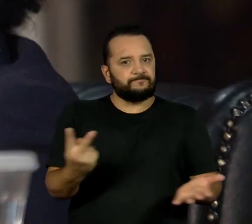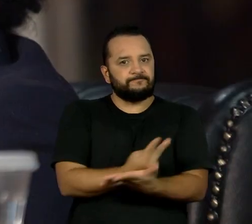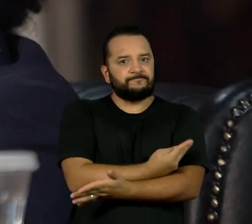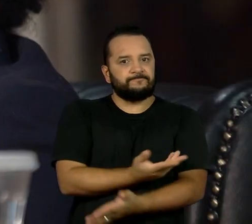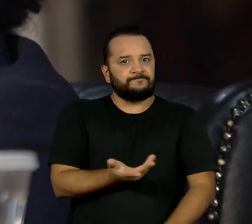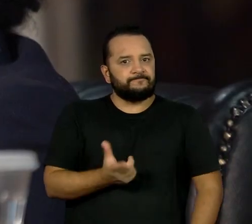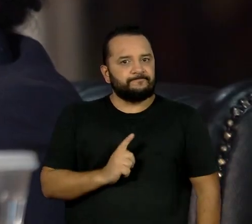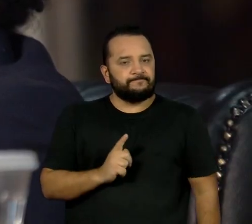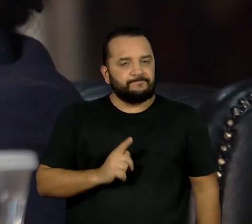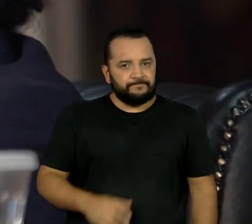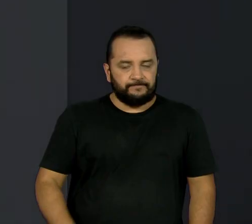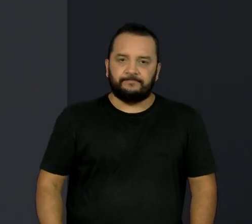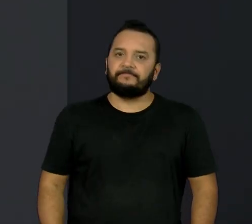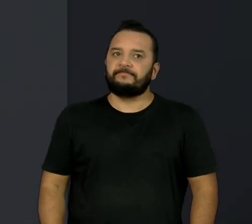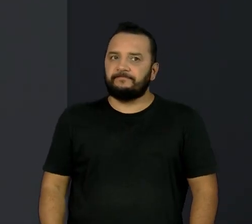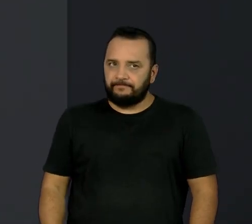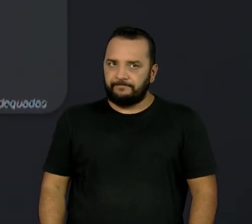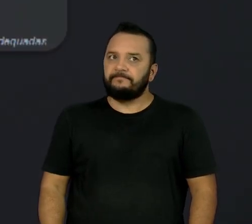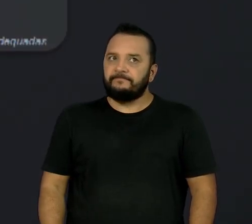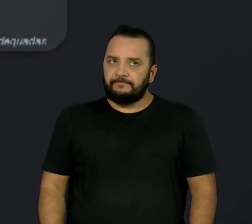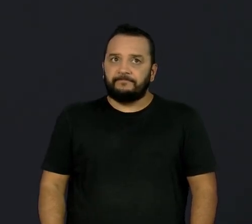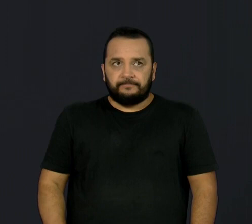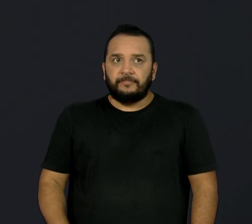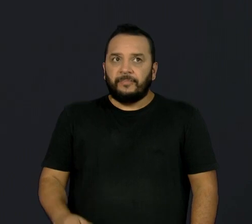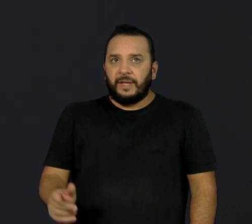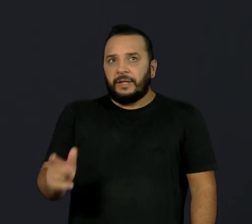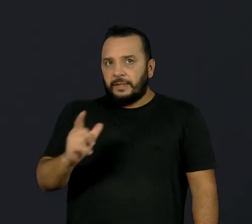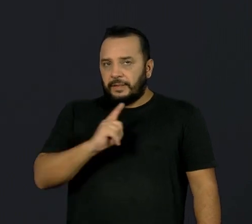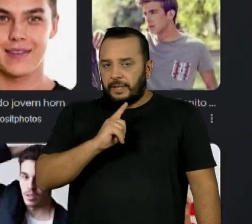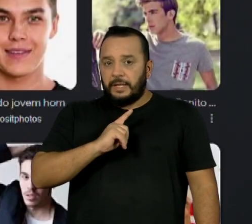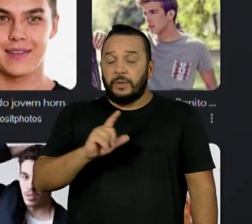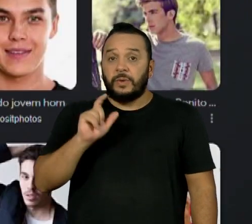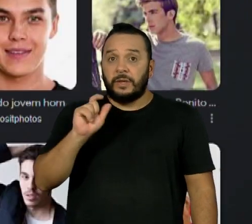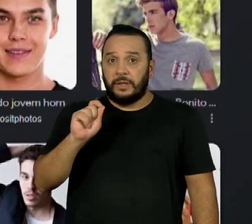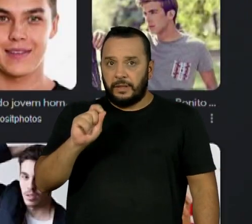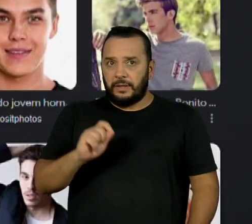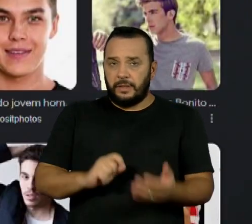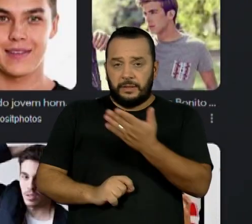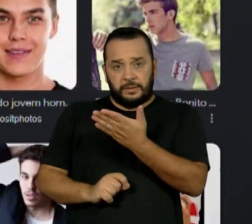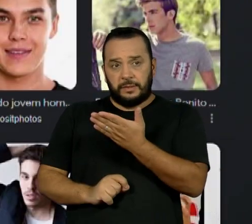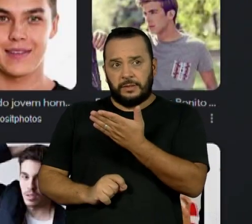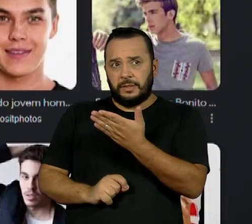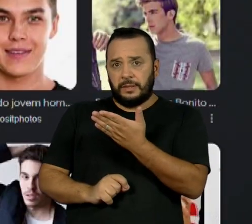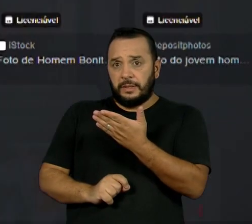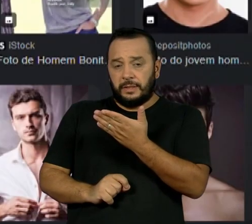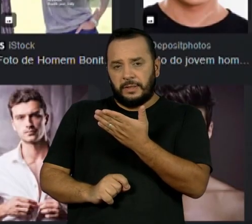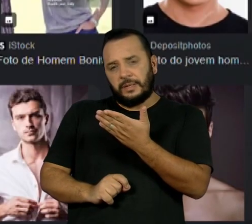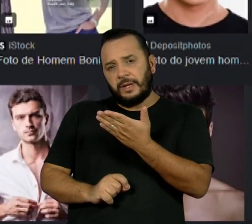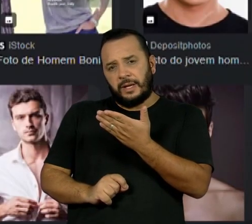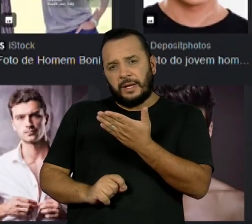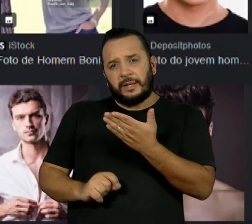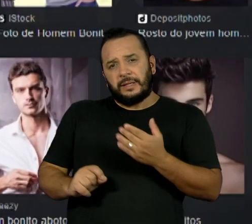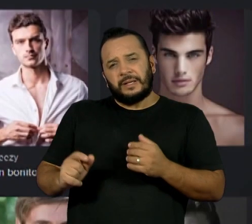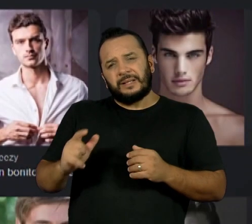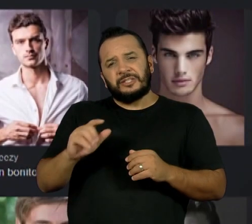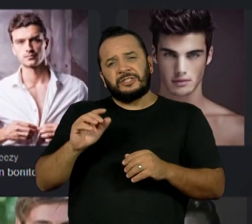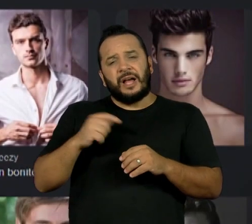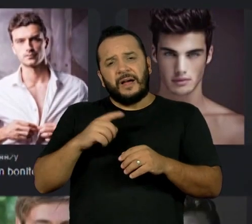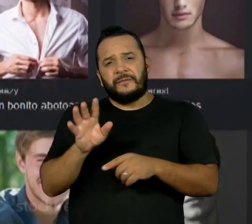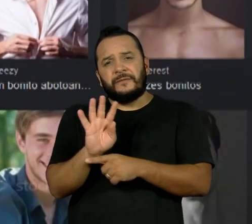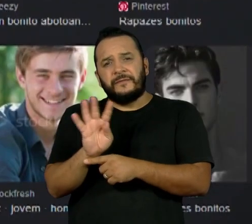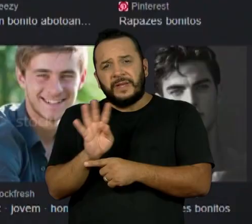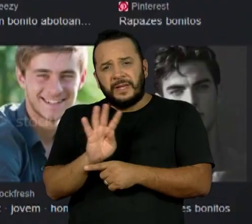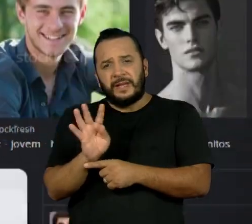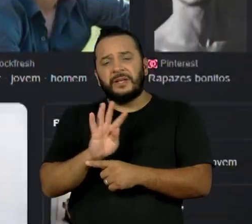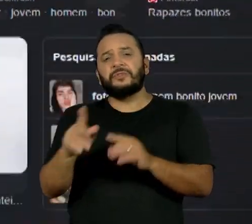Há evidências que demonstram que grupos minorizados recebem menos alcance, engajamento